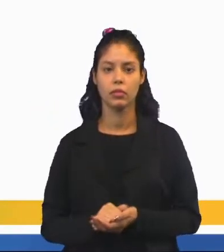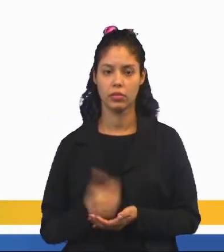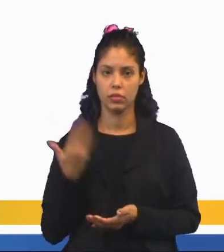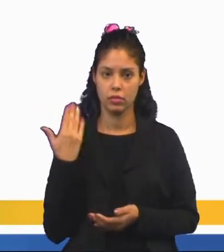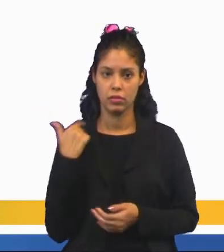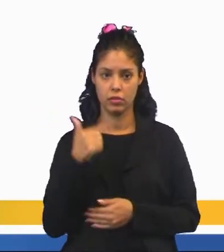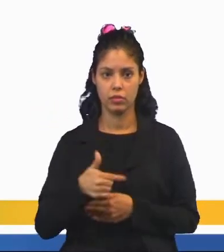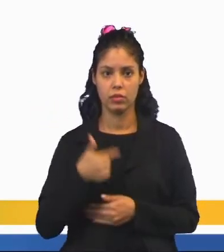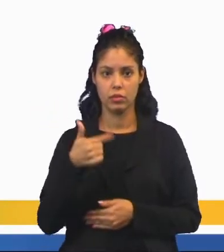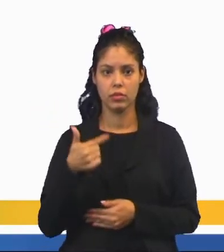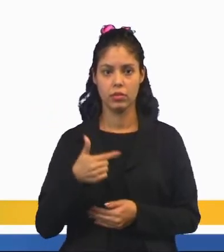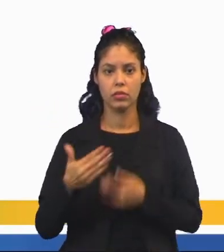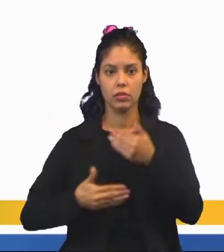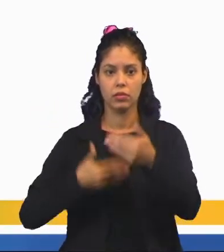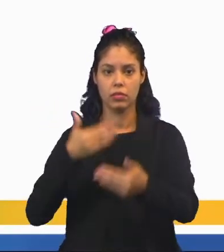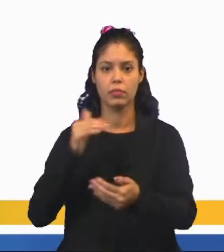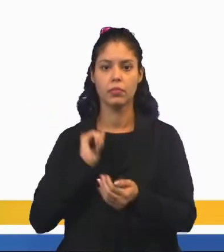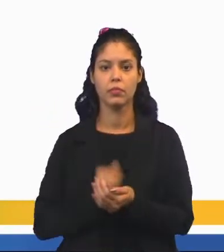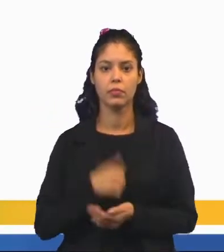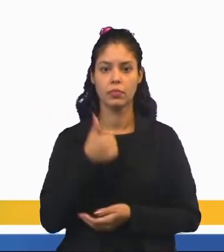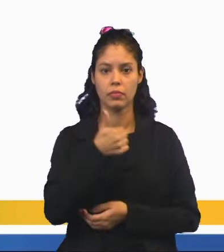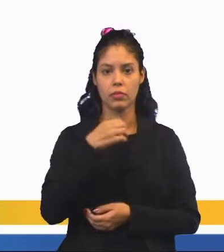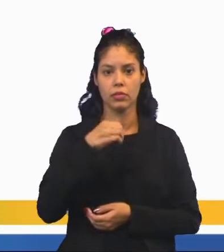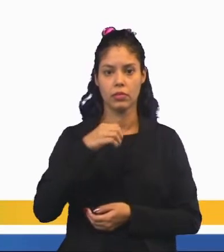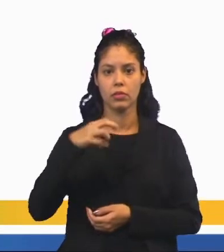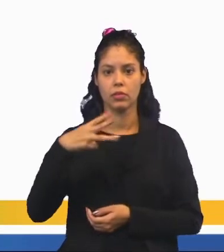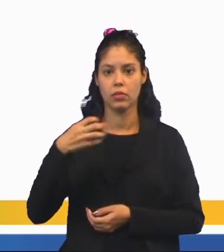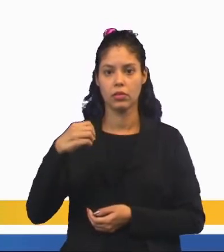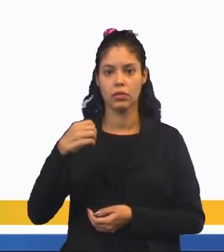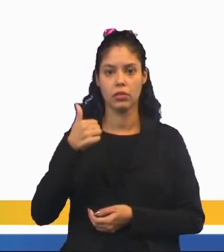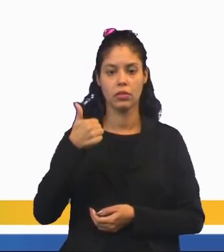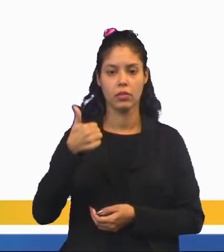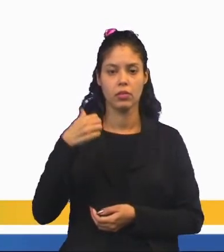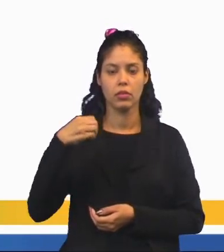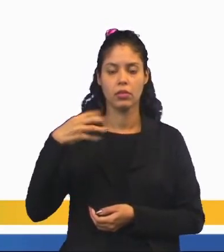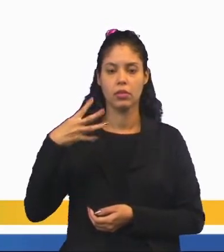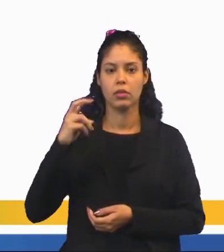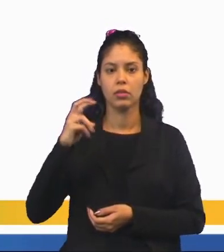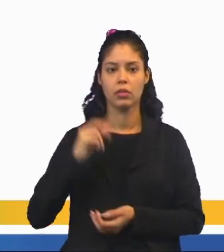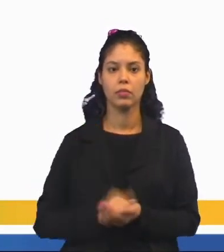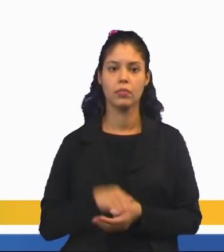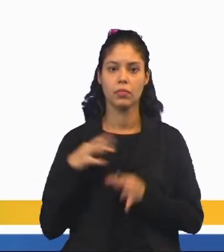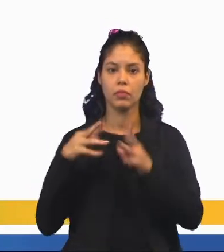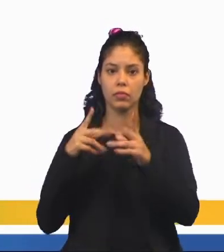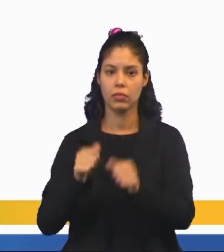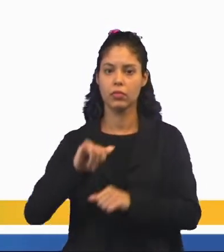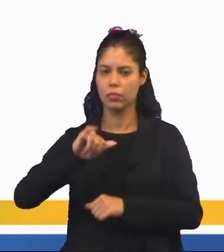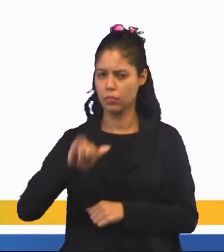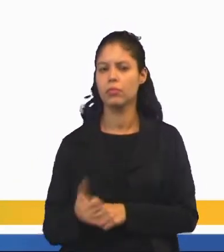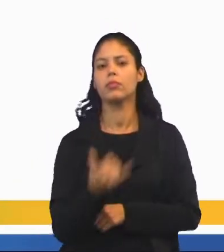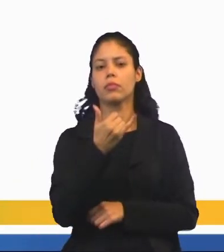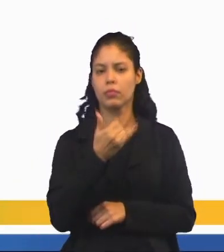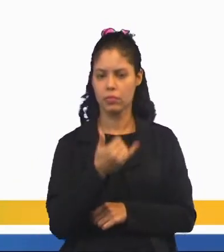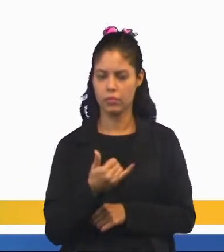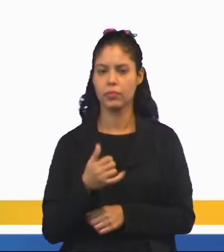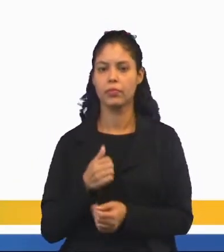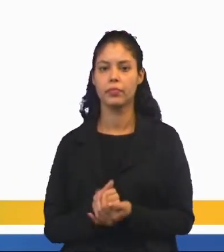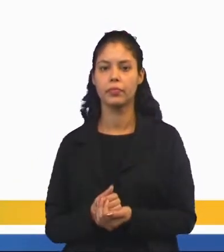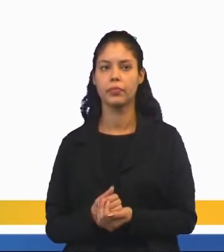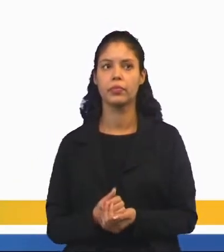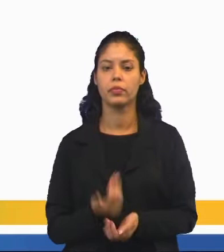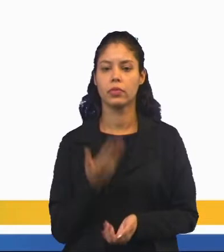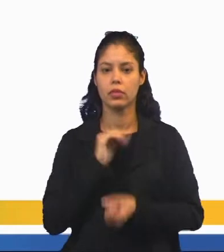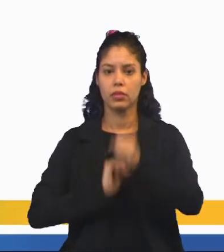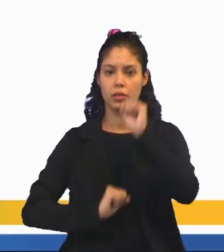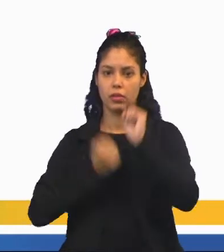Isso antes, e durante a Segunda Guerra Mundial, por volta de 1939 a 1945, tudo era